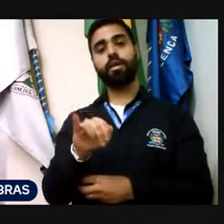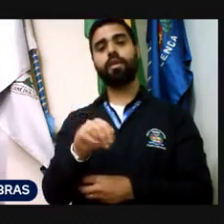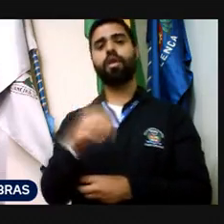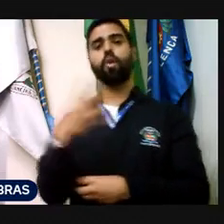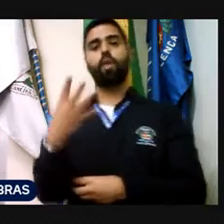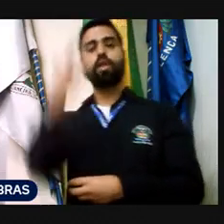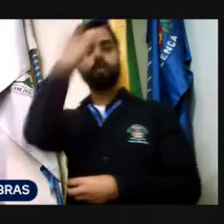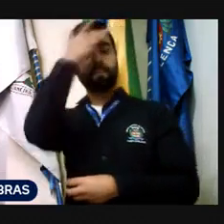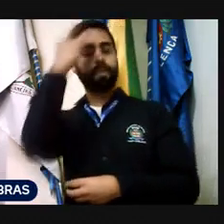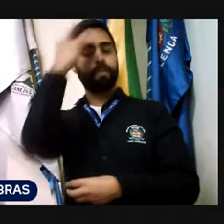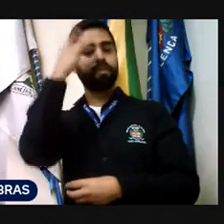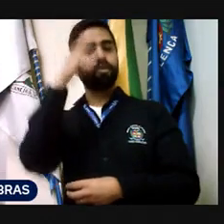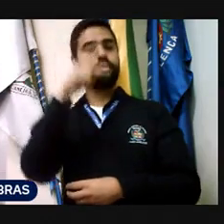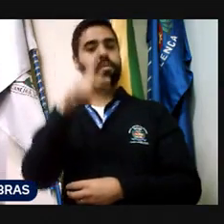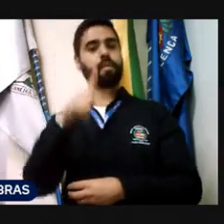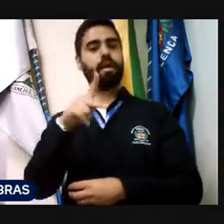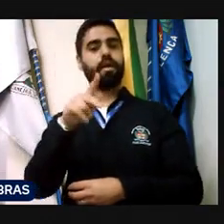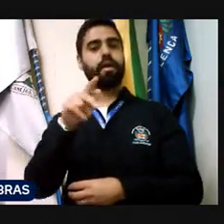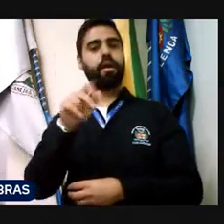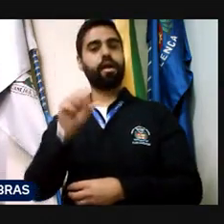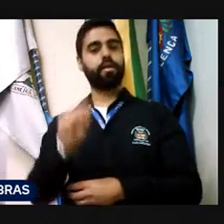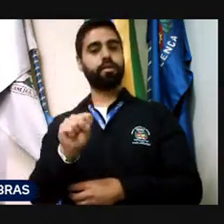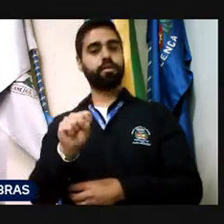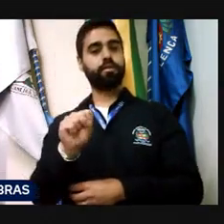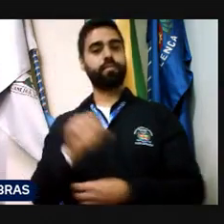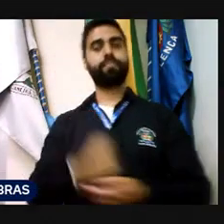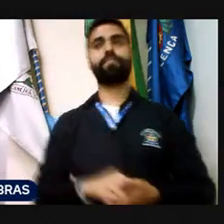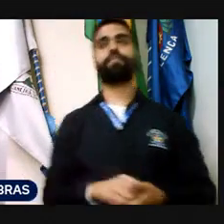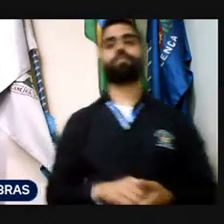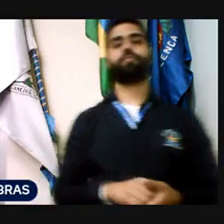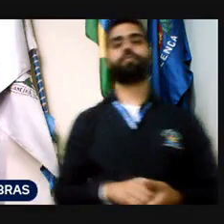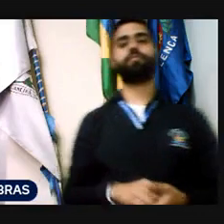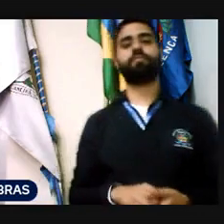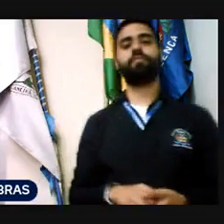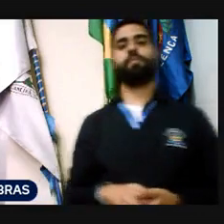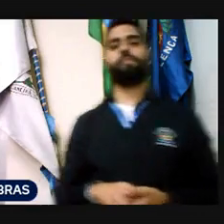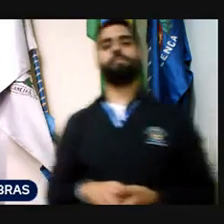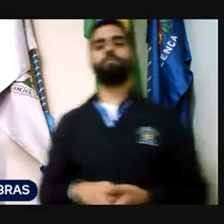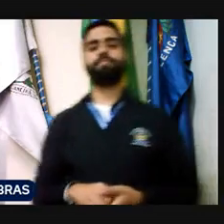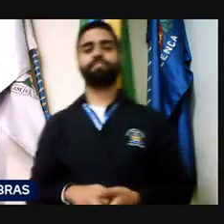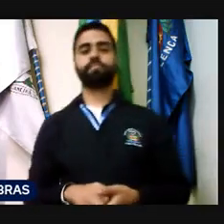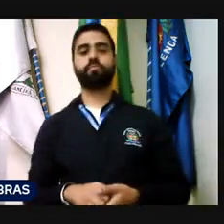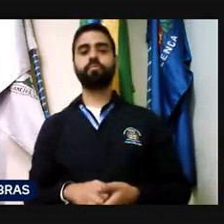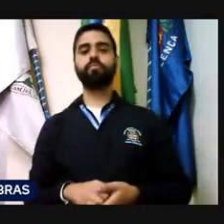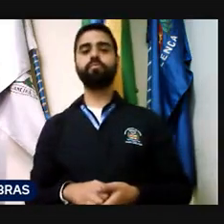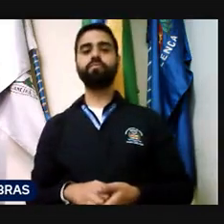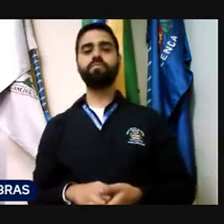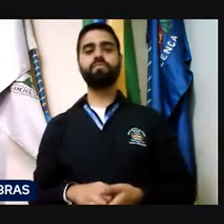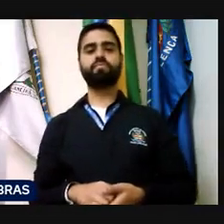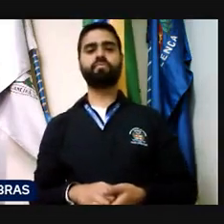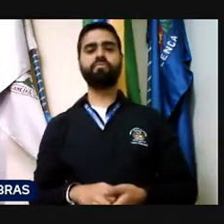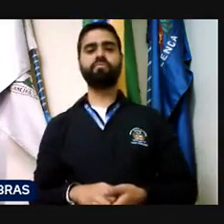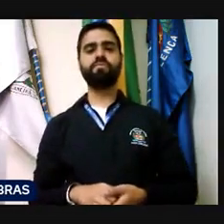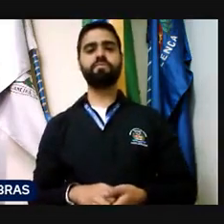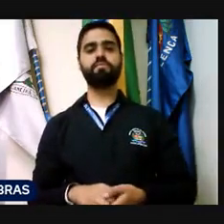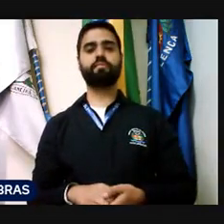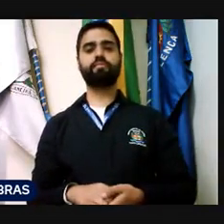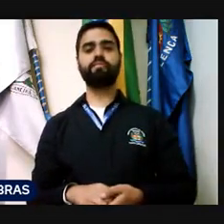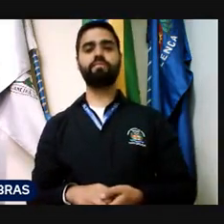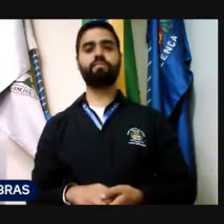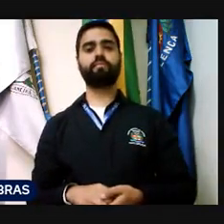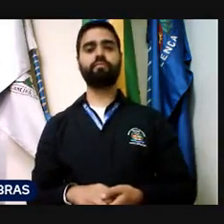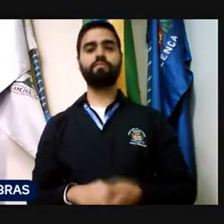4 pacientes. Isso foi ontem. Estive lá vendo de frente